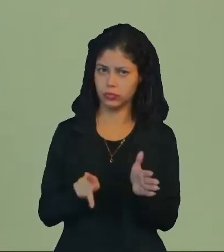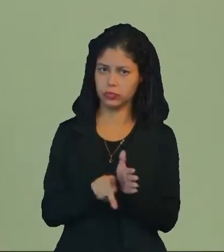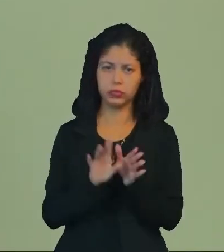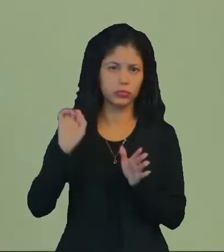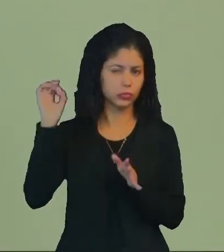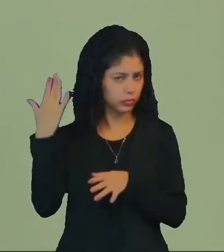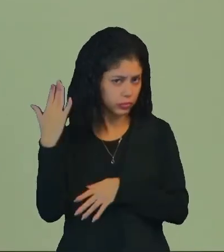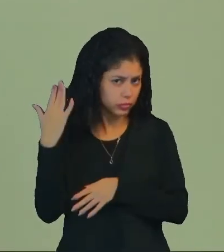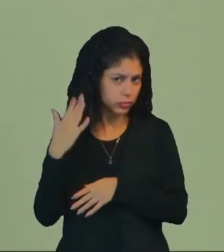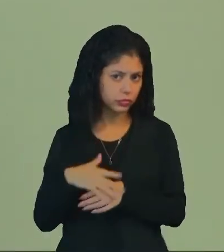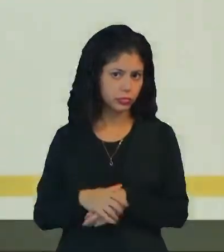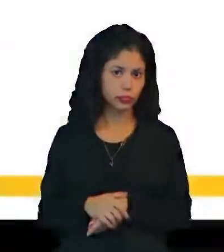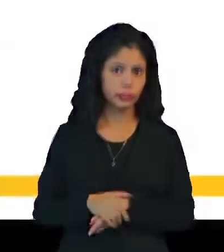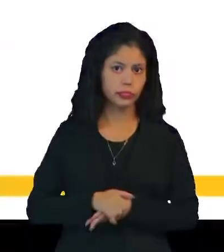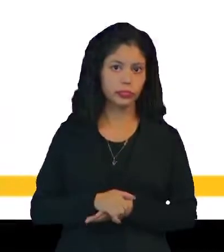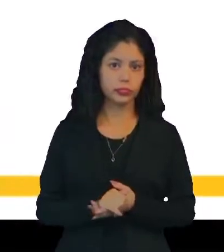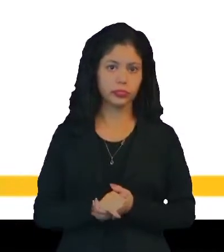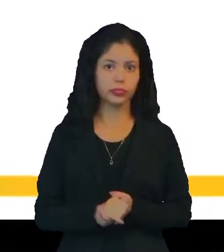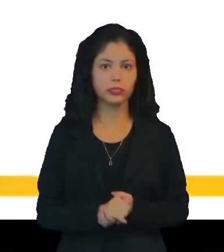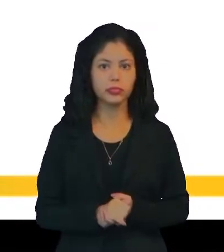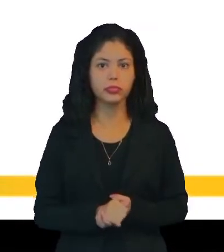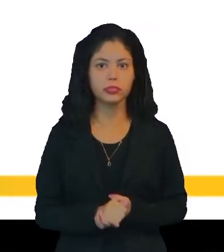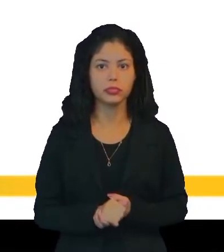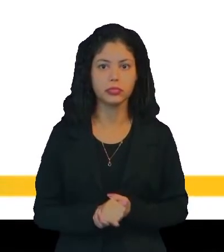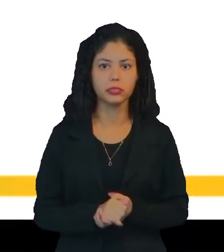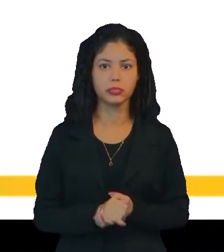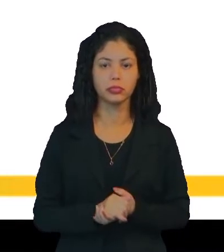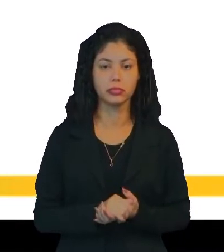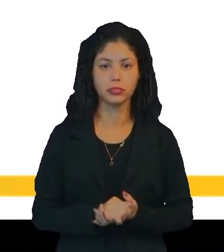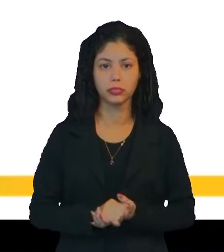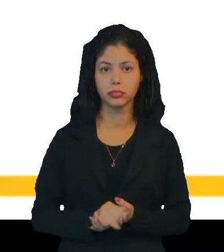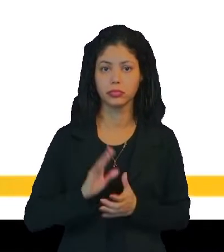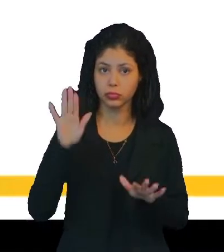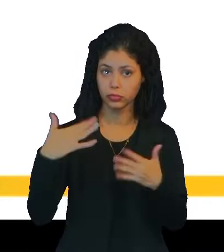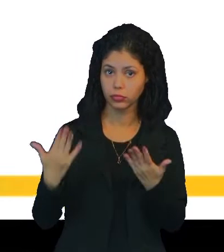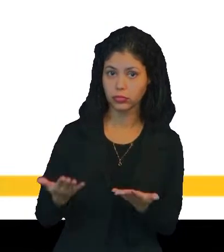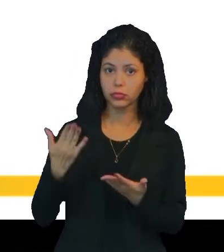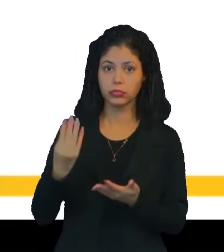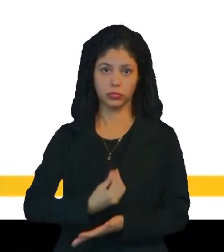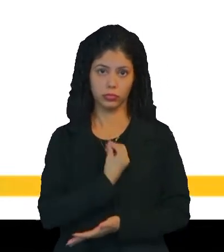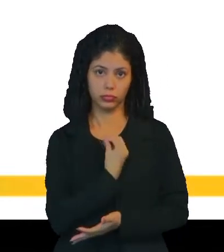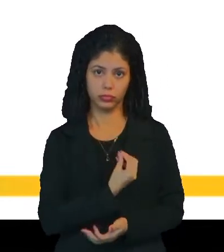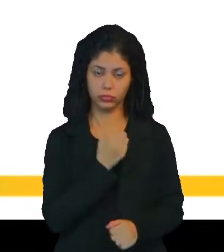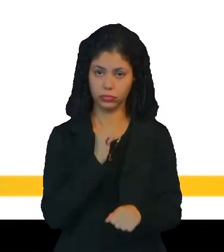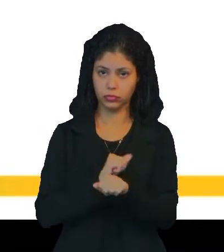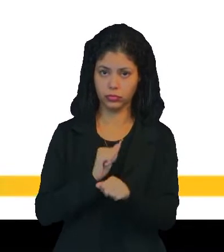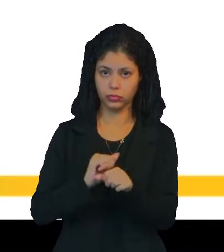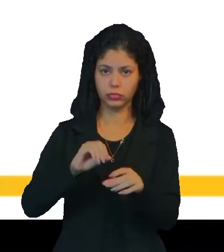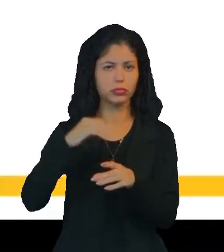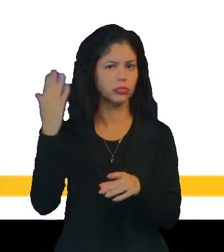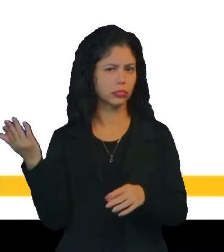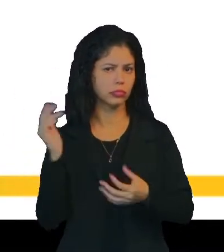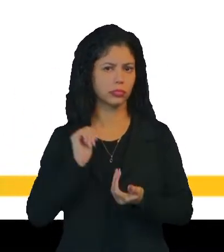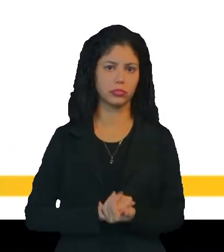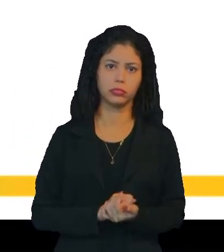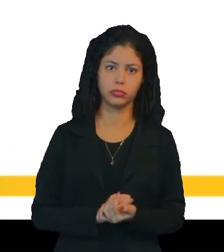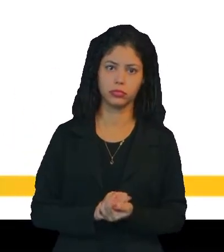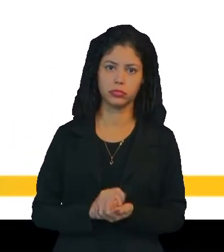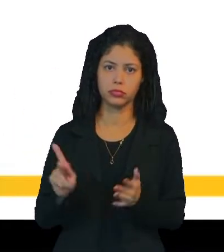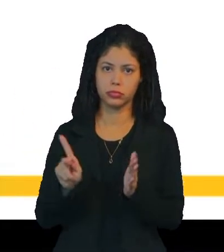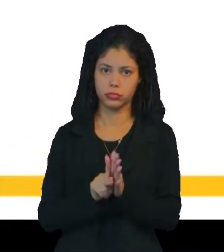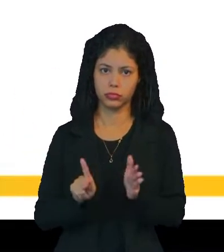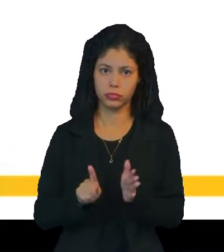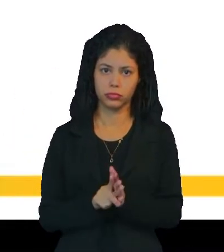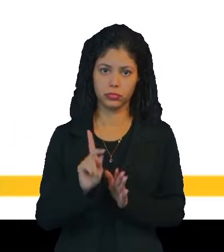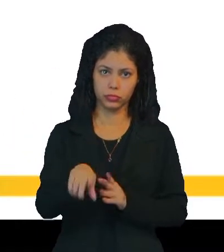isso possa ocorrer? Então vamos lá. Qual é o tipo de vida que esperamos lá fora? É